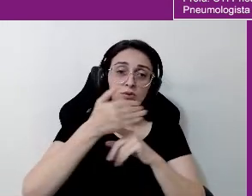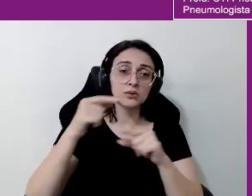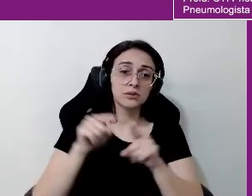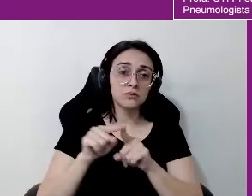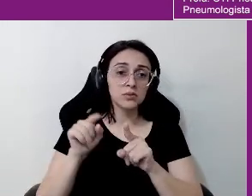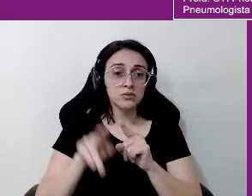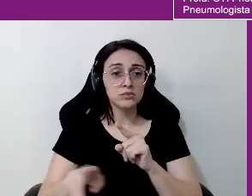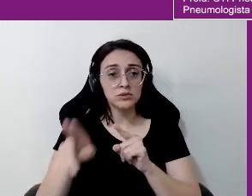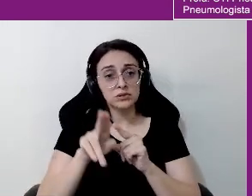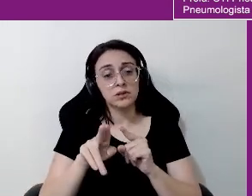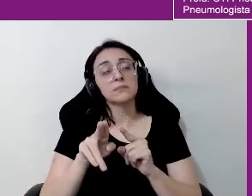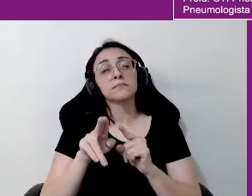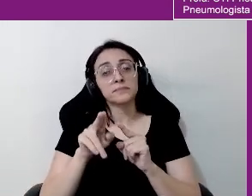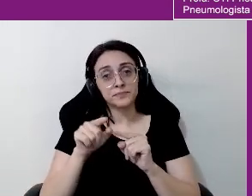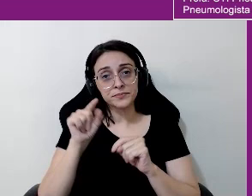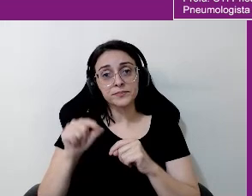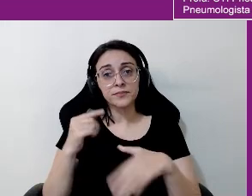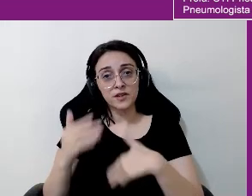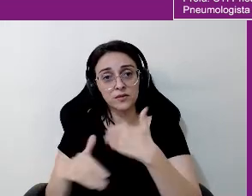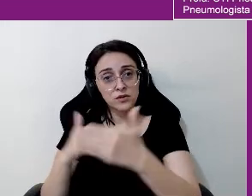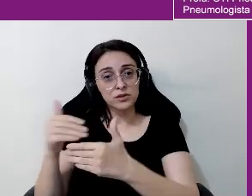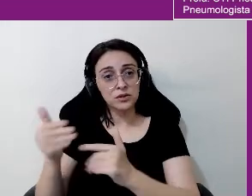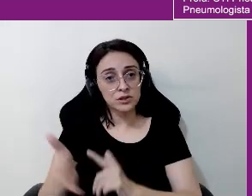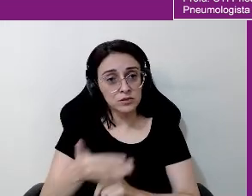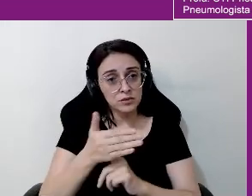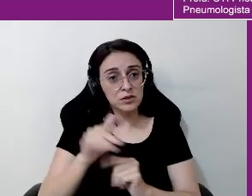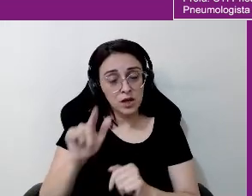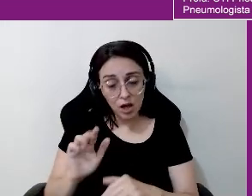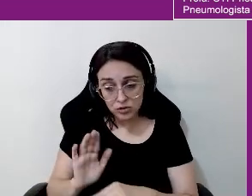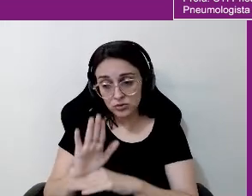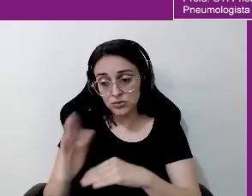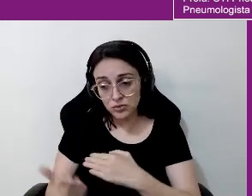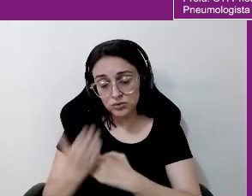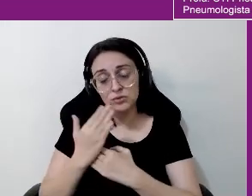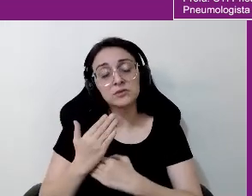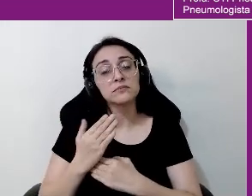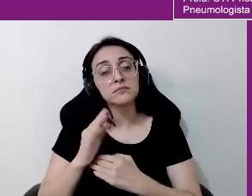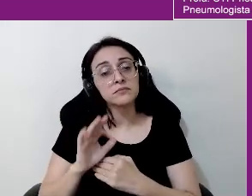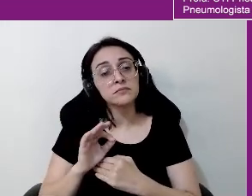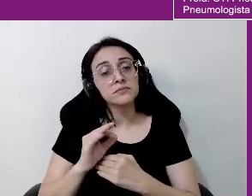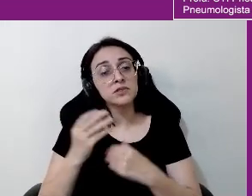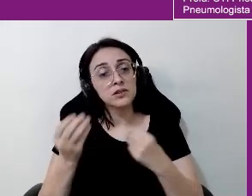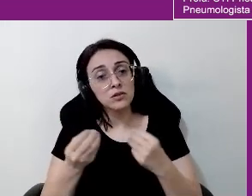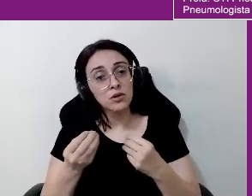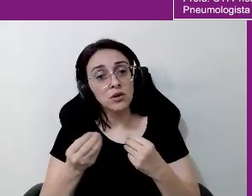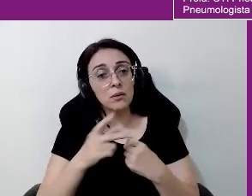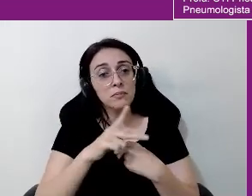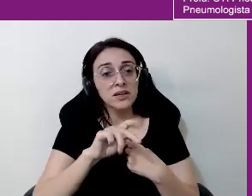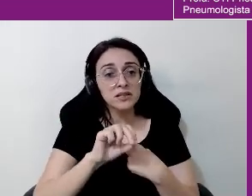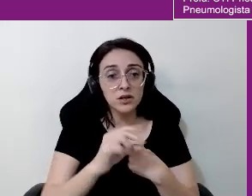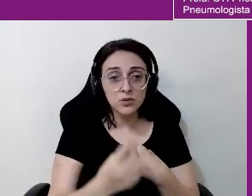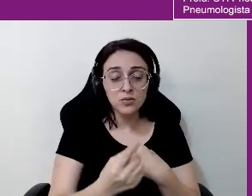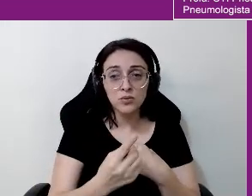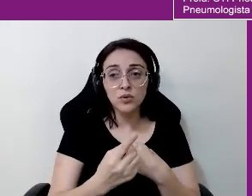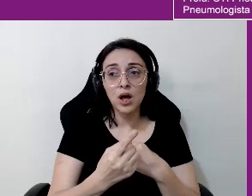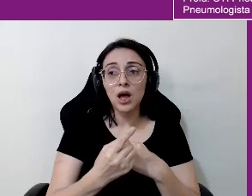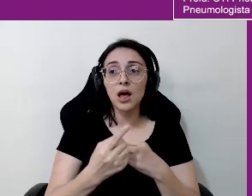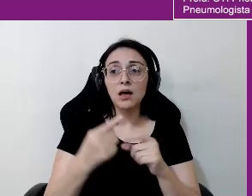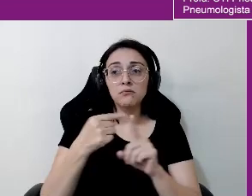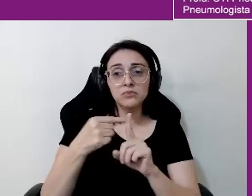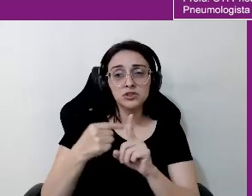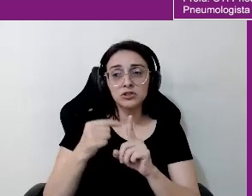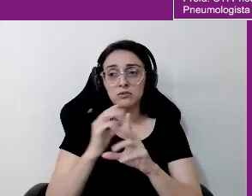e utilizar a evolução tecnológica para nos ajudar, através de P01, de medidas indiretas de